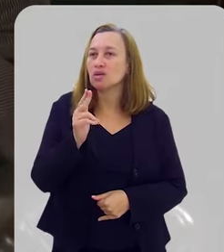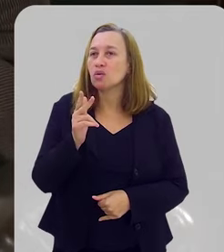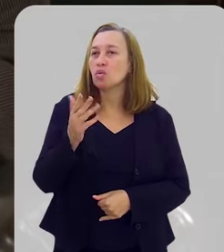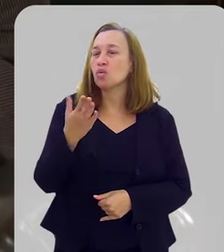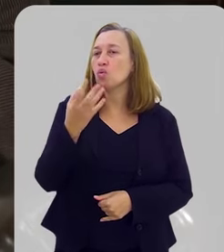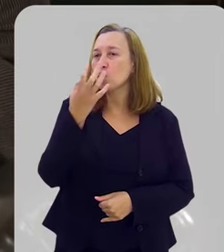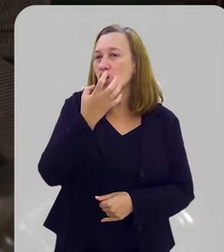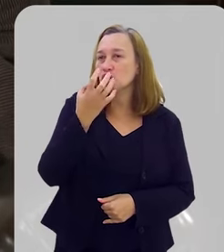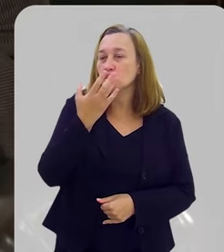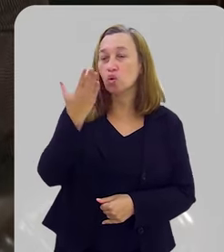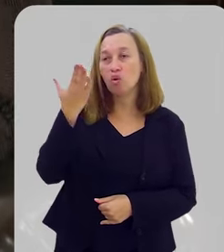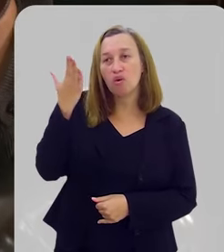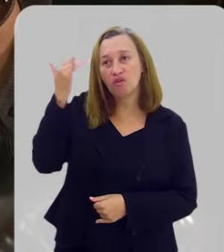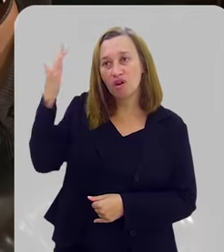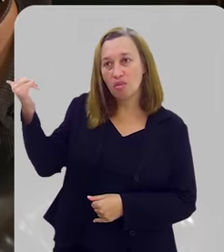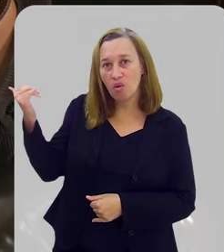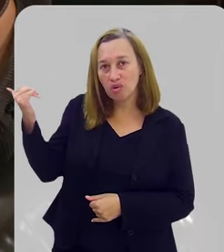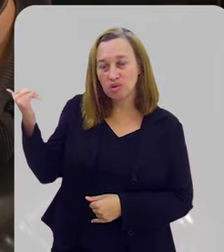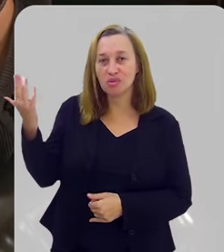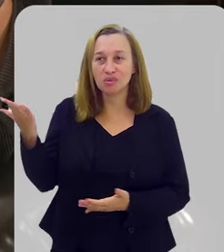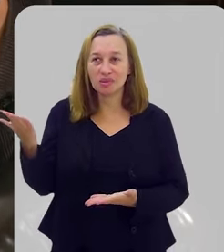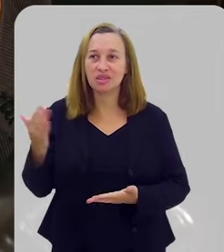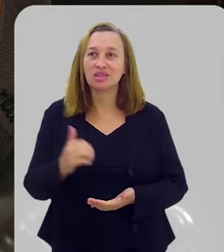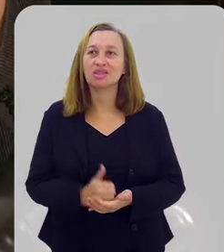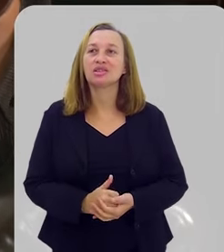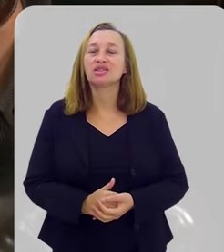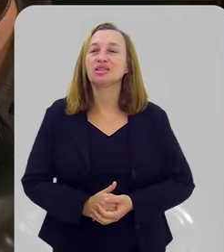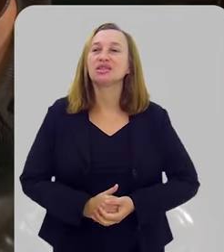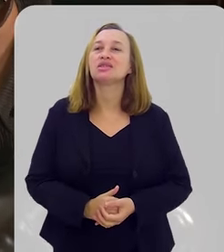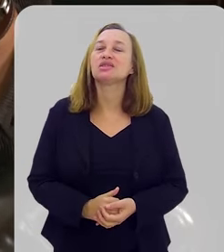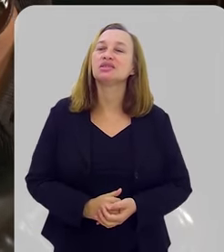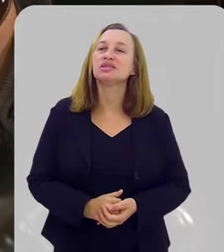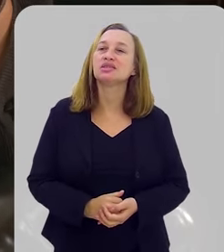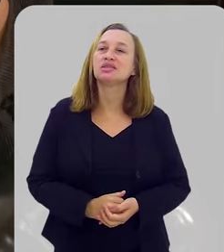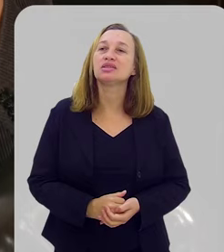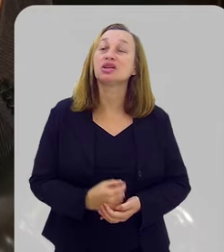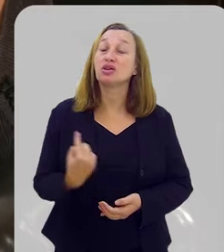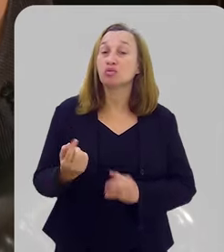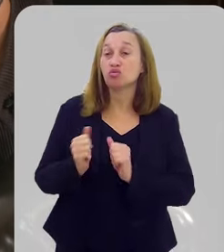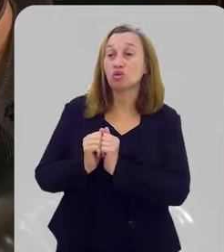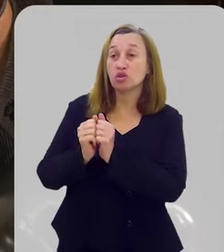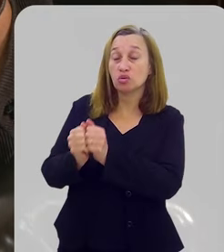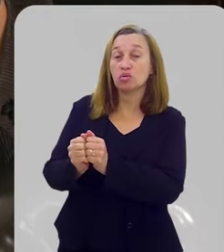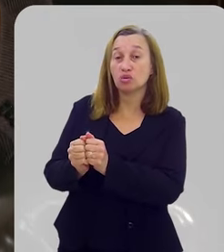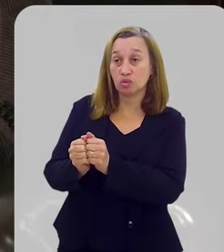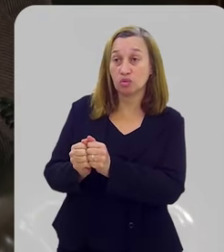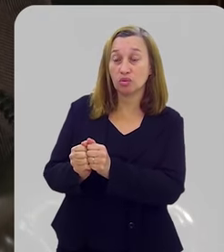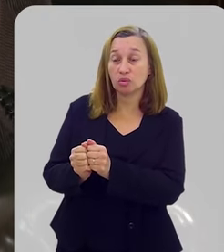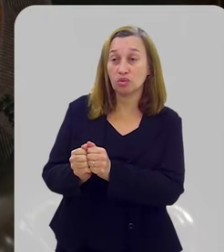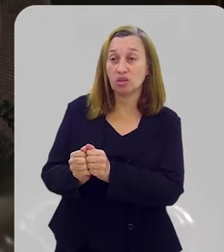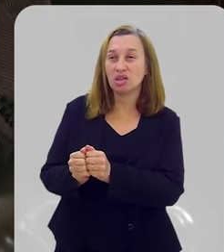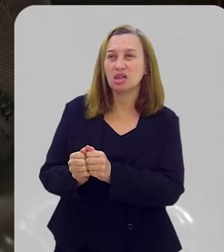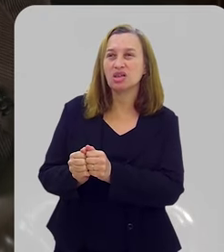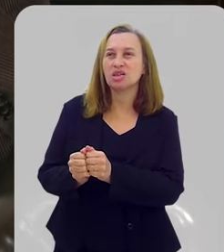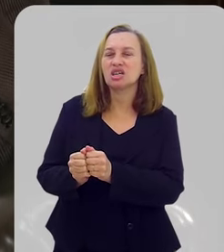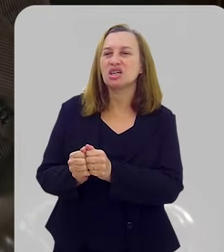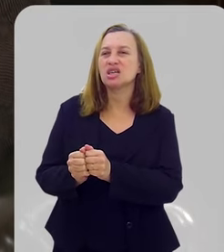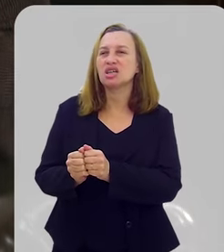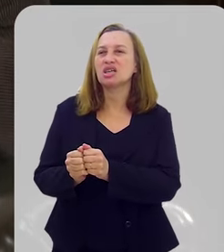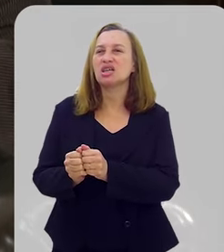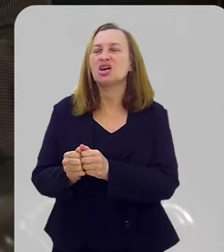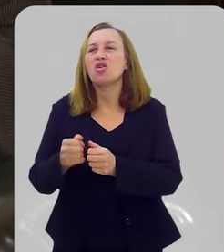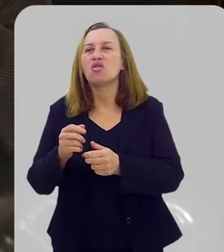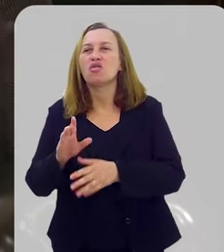Knolly. Aproveitando e mandando um beijo muito grande para toda a família do Ron Knolly. Estivemos juntos em Seul, no Worship